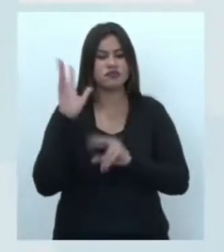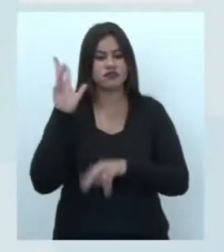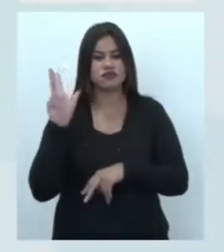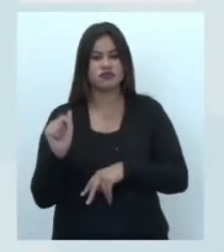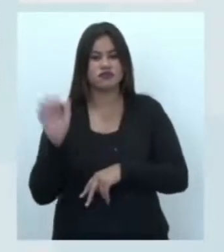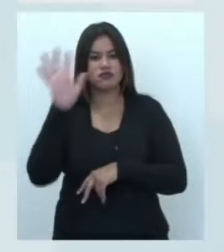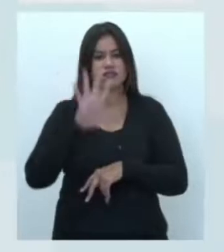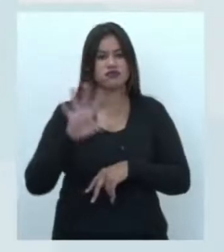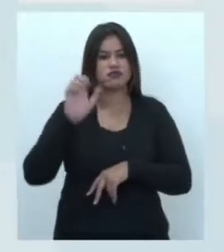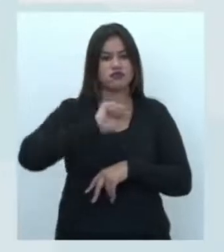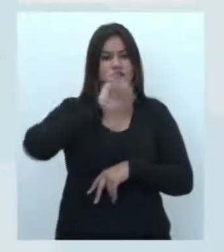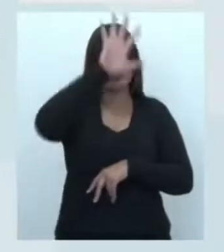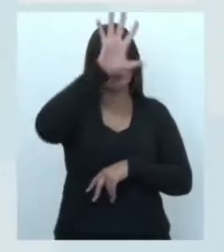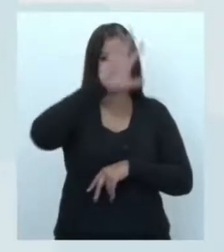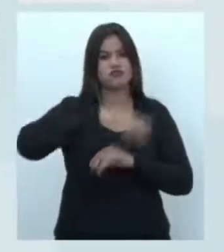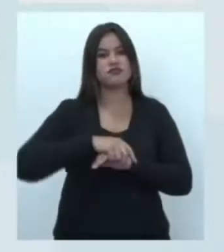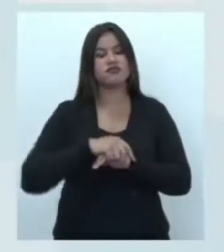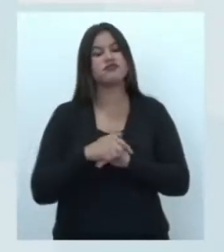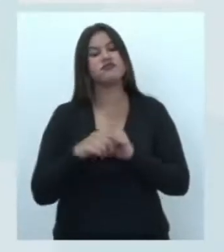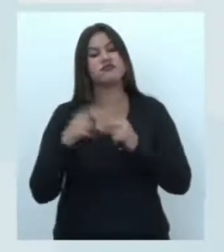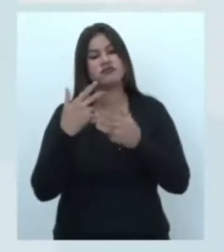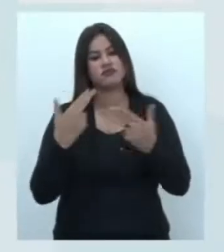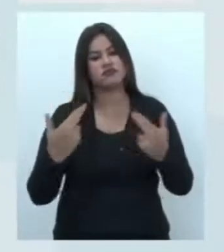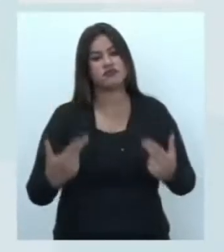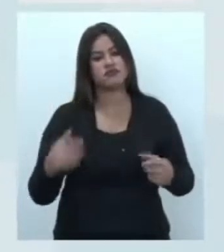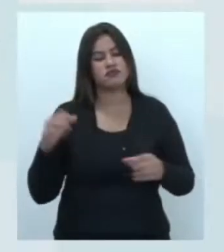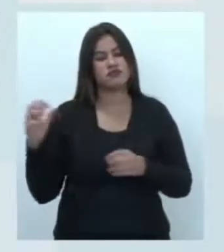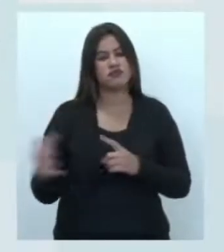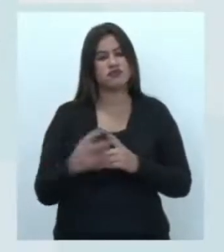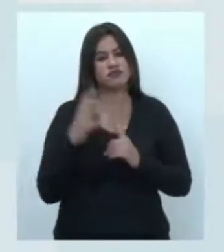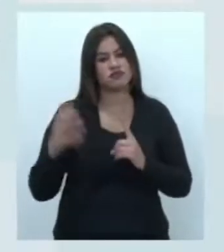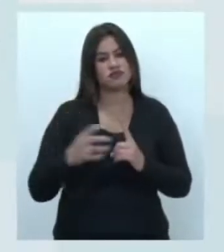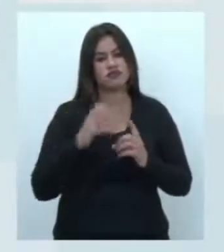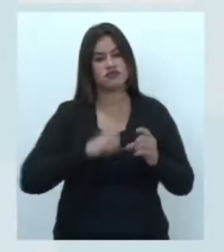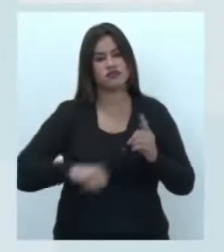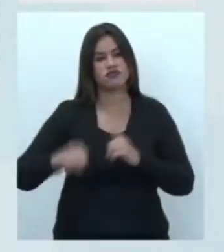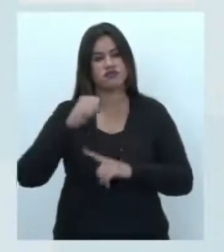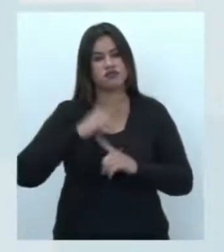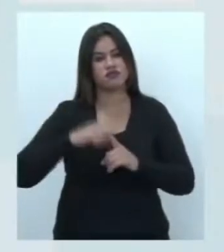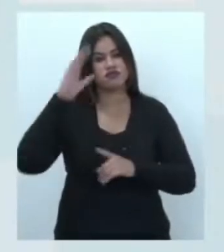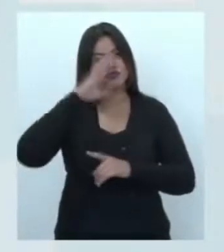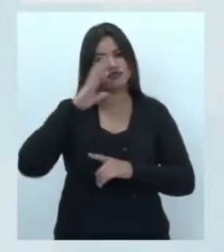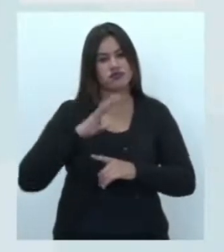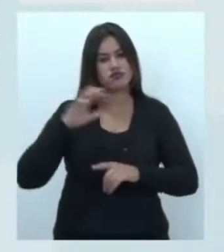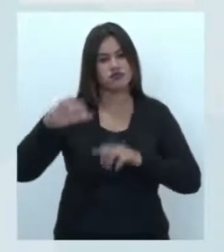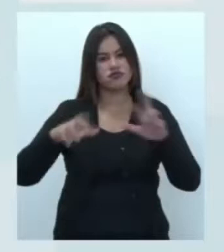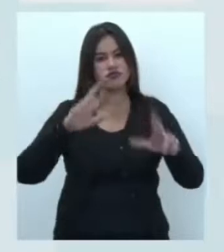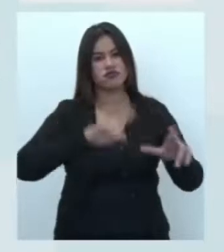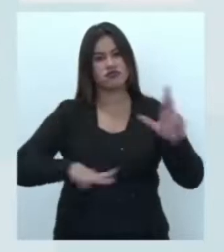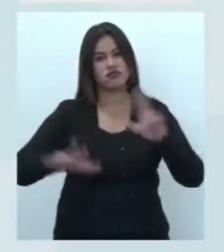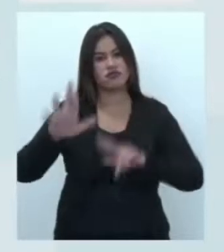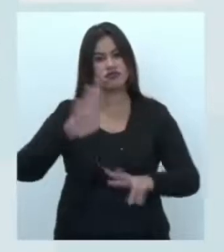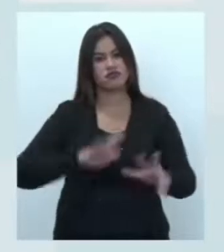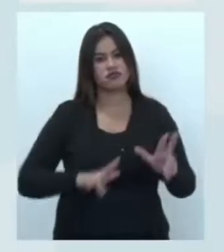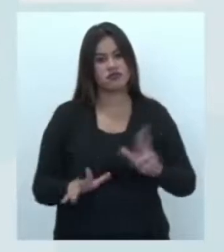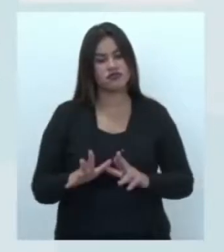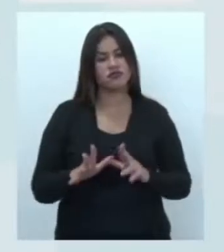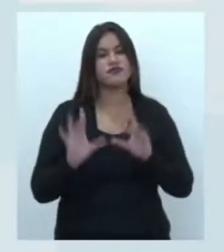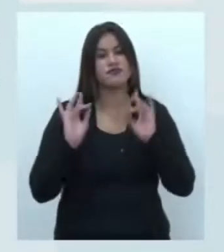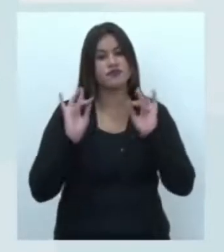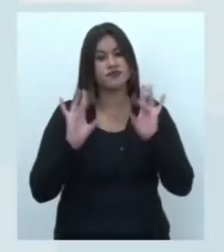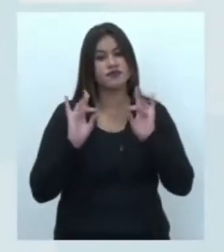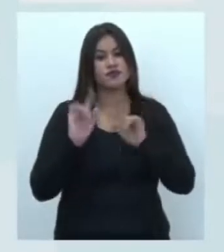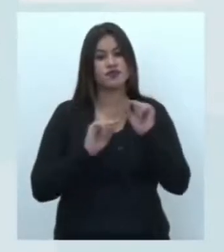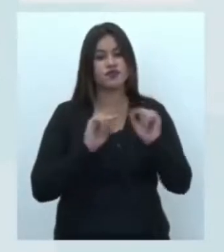europeus, asiáticos, entre outros, para a formação da sociedade brasileira em diferentes regiões brasileiras, em especial